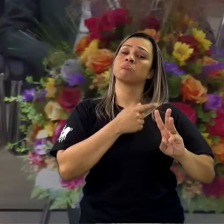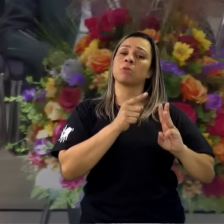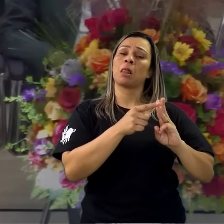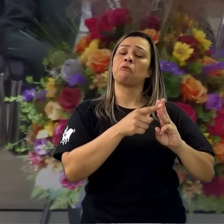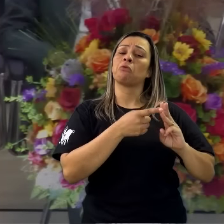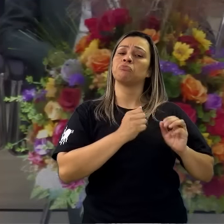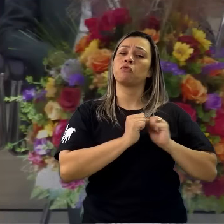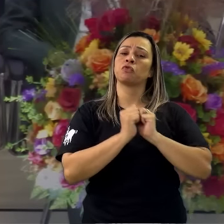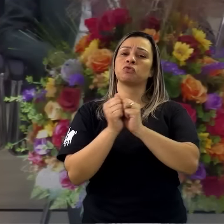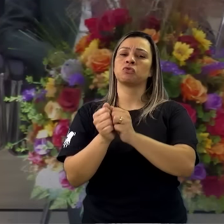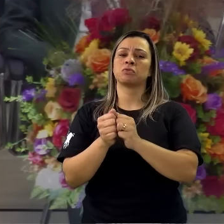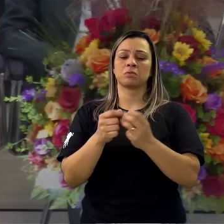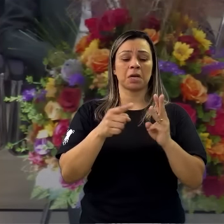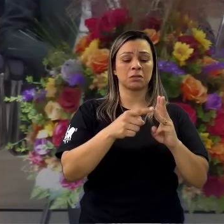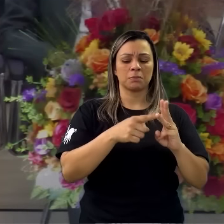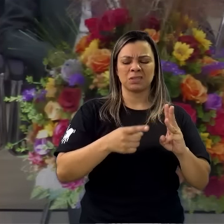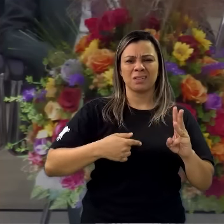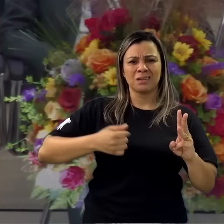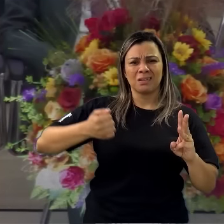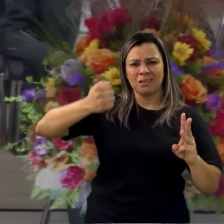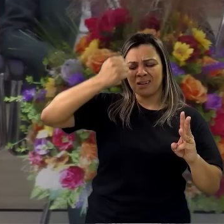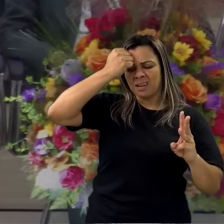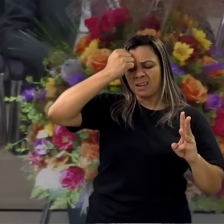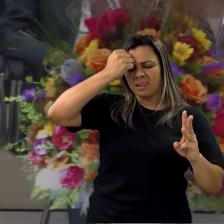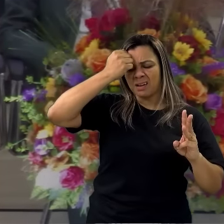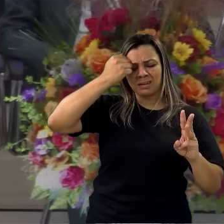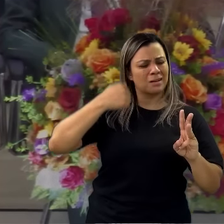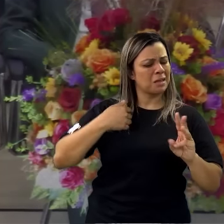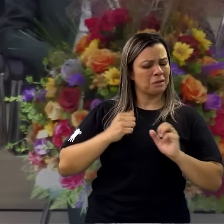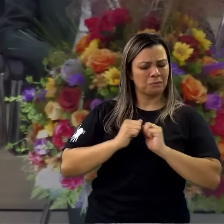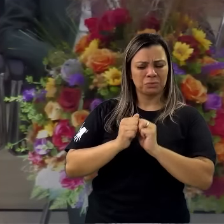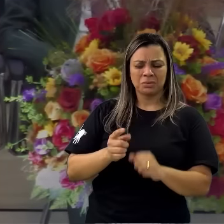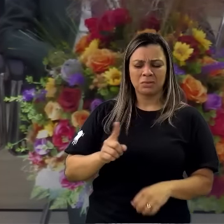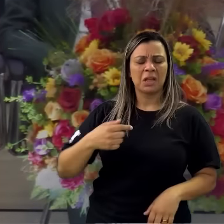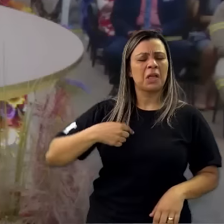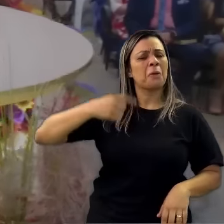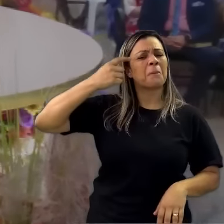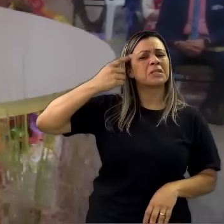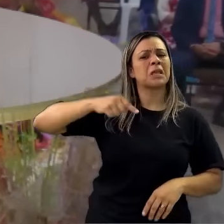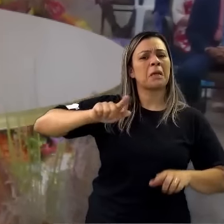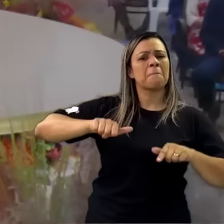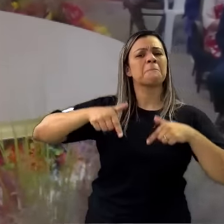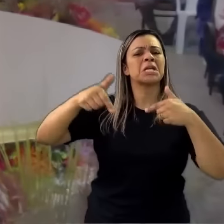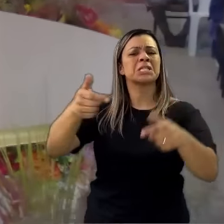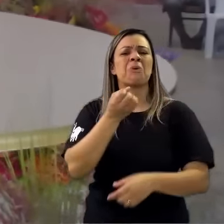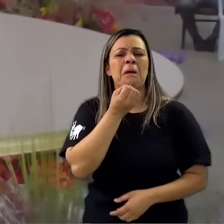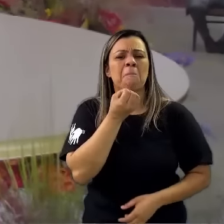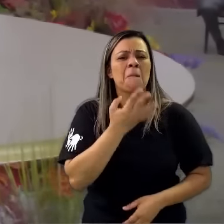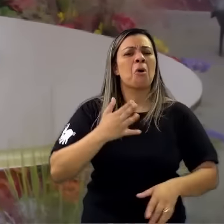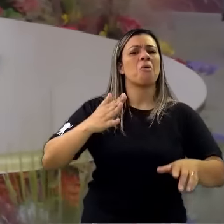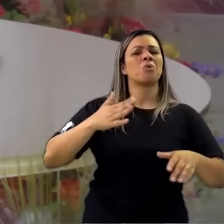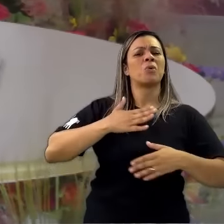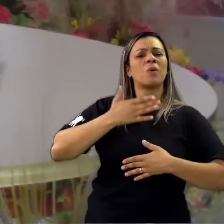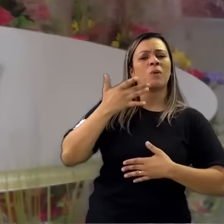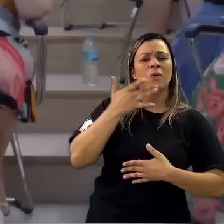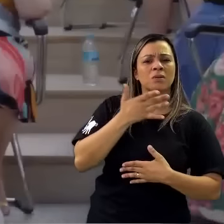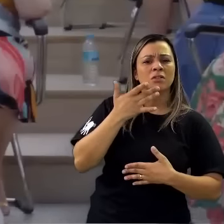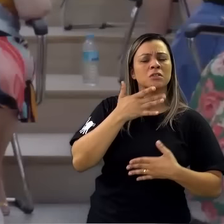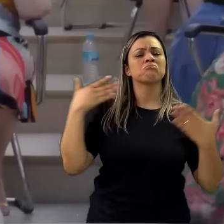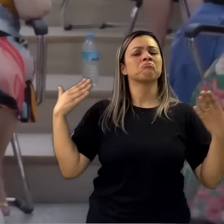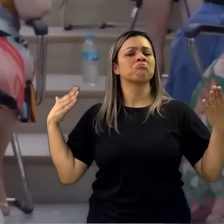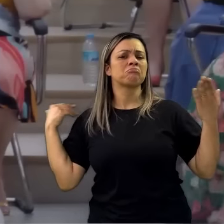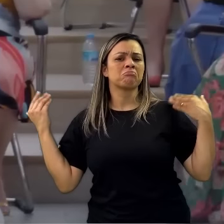João Marcos disse não isso aqui não é para mim não eu tô achando que obra missionária dormiu até eu comente Churrascaria esse negócio de tomar tijolado só que não é para mim não esse